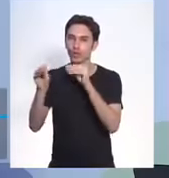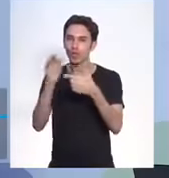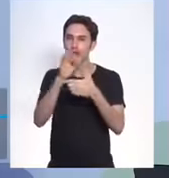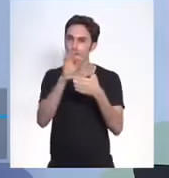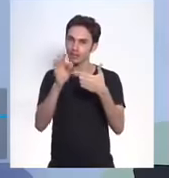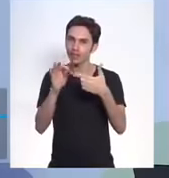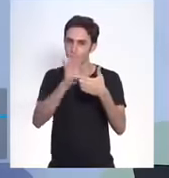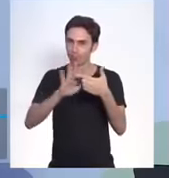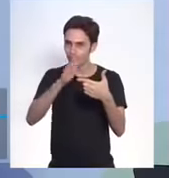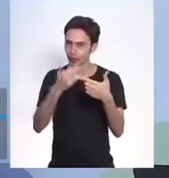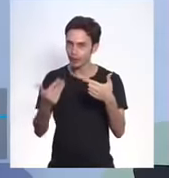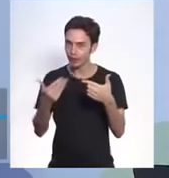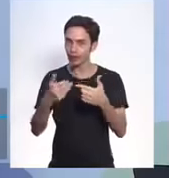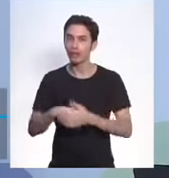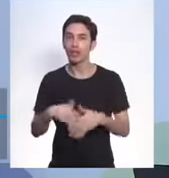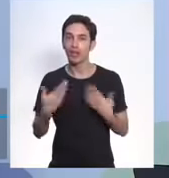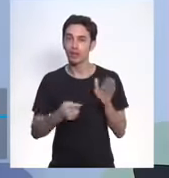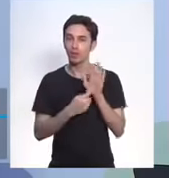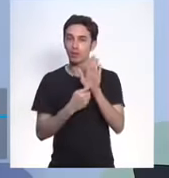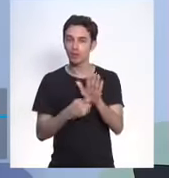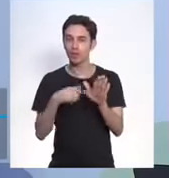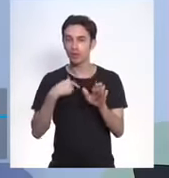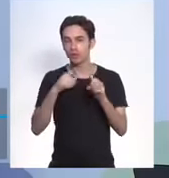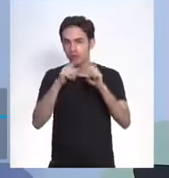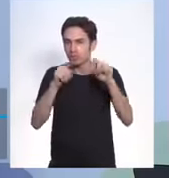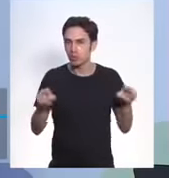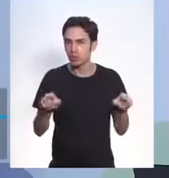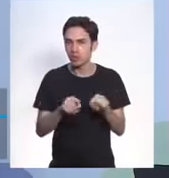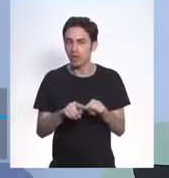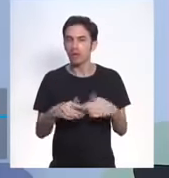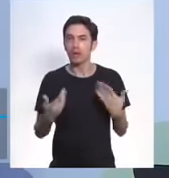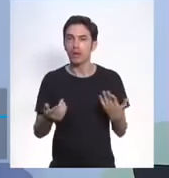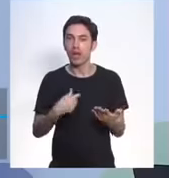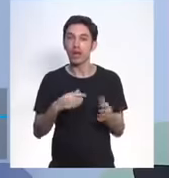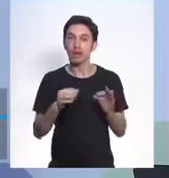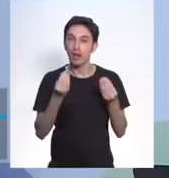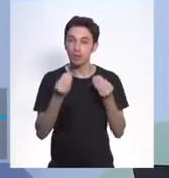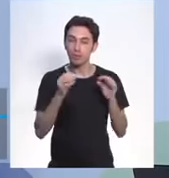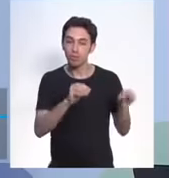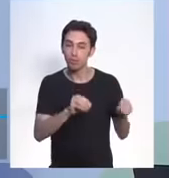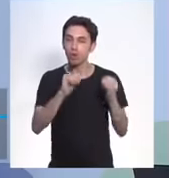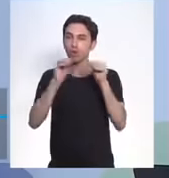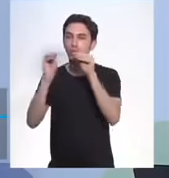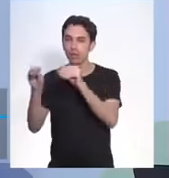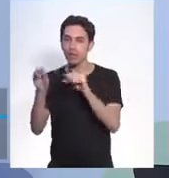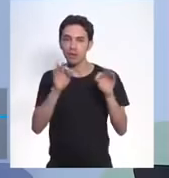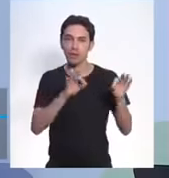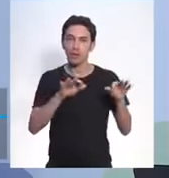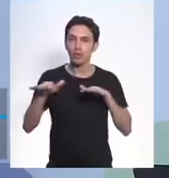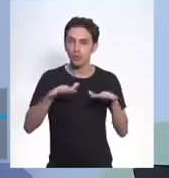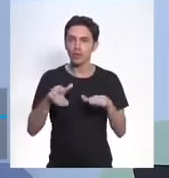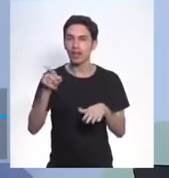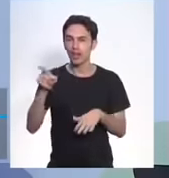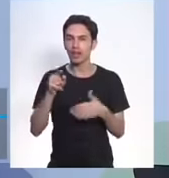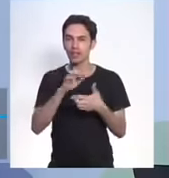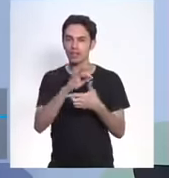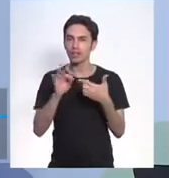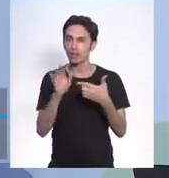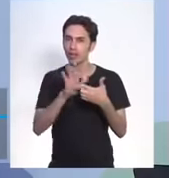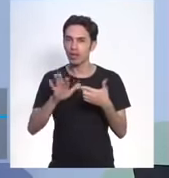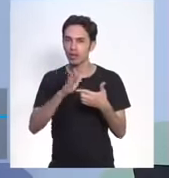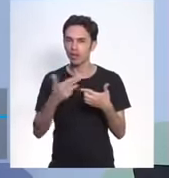no caso que eu vou apresentar para vocês agora um triângulo Eu quero um movimentar esse polígono o que que vai mudar nesse polígono